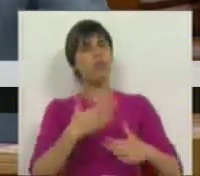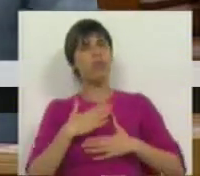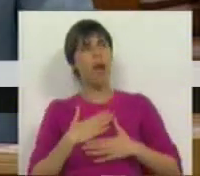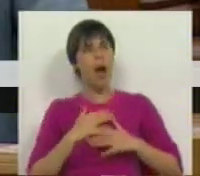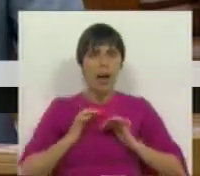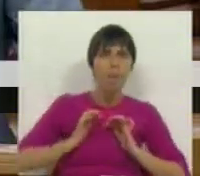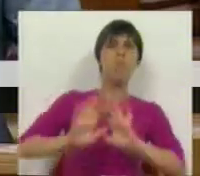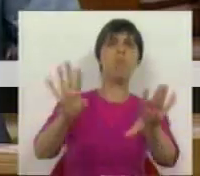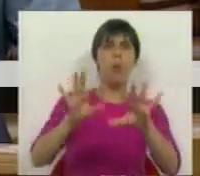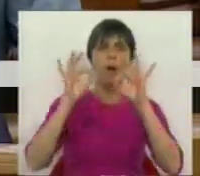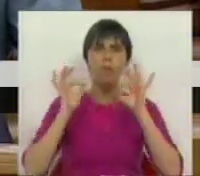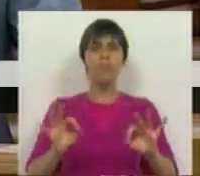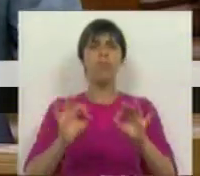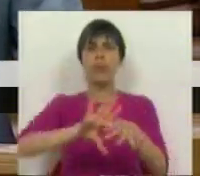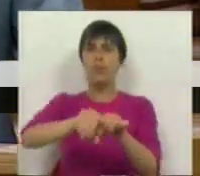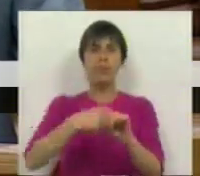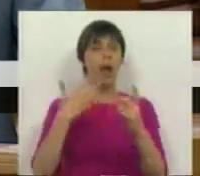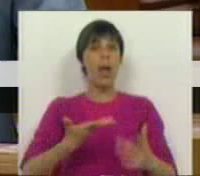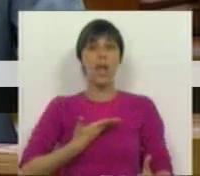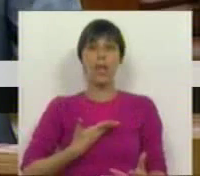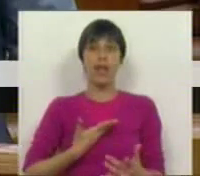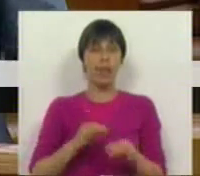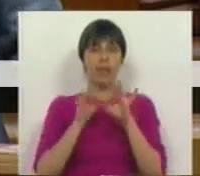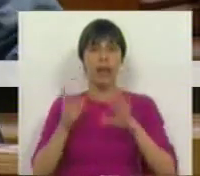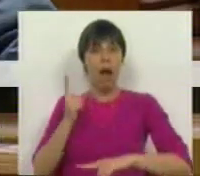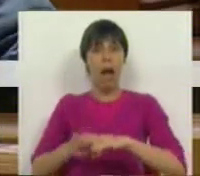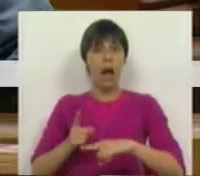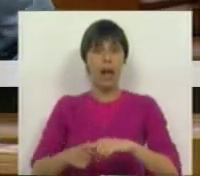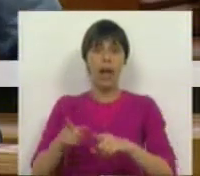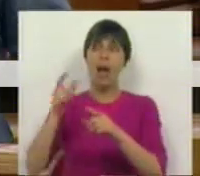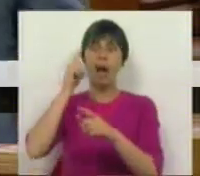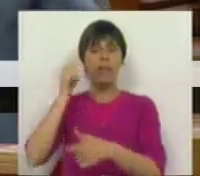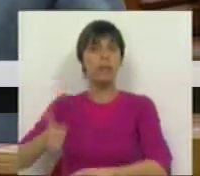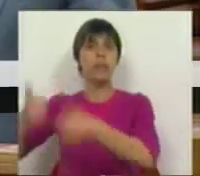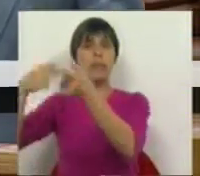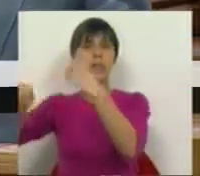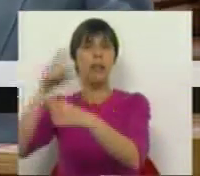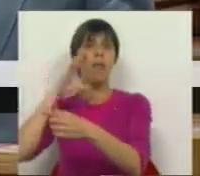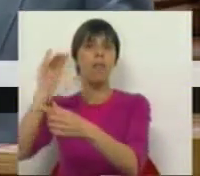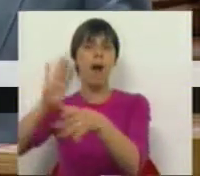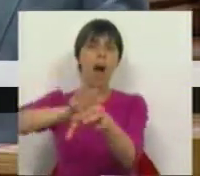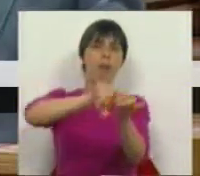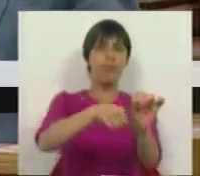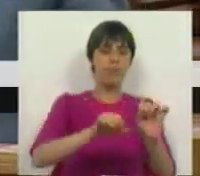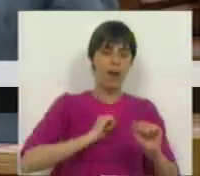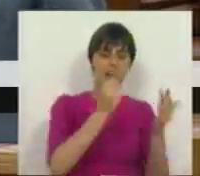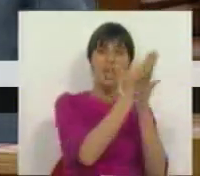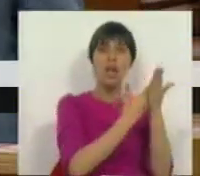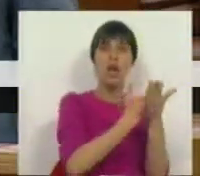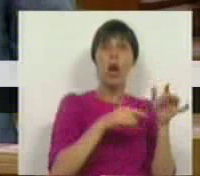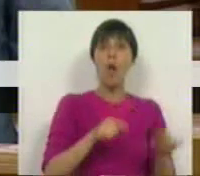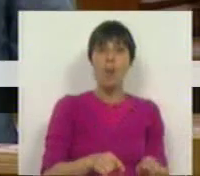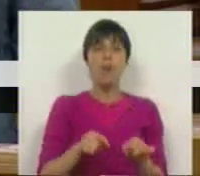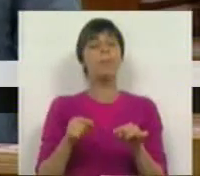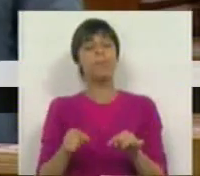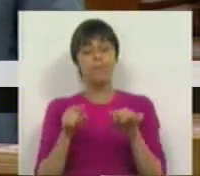e que nos empurra para a reestruturação da dívida à grega, pela mão dos credores, pela mão daqueles que estão a destruir a nossa economia. E